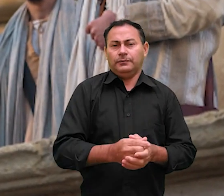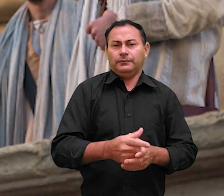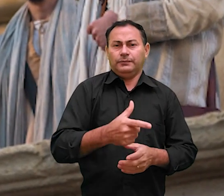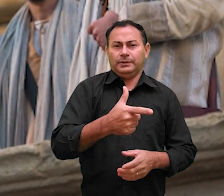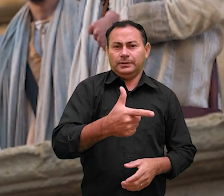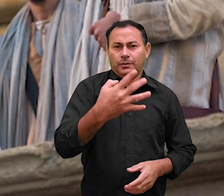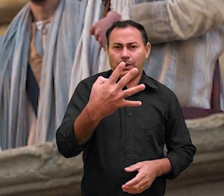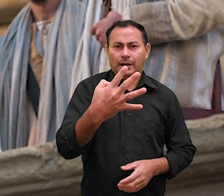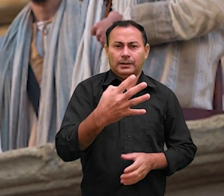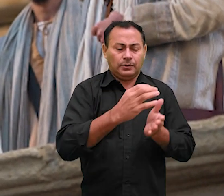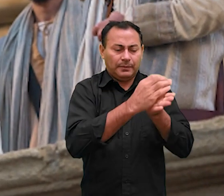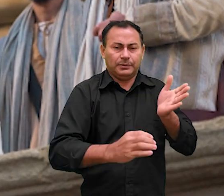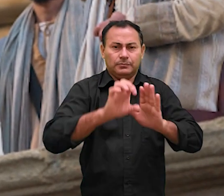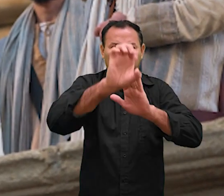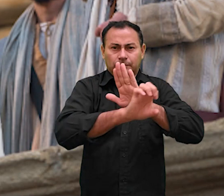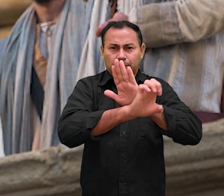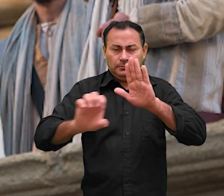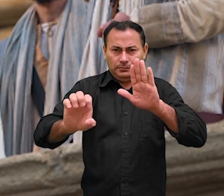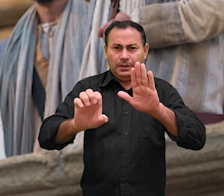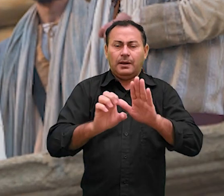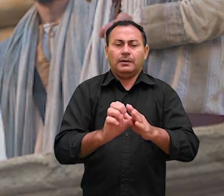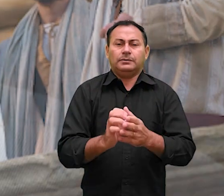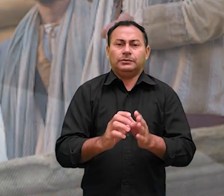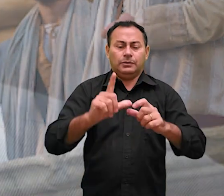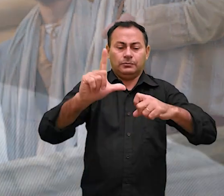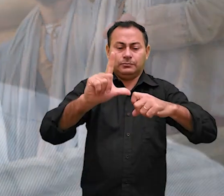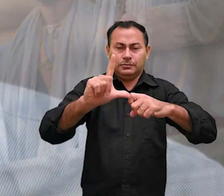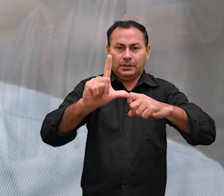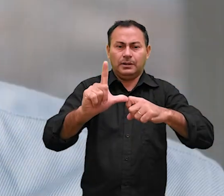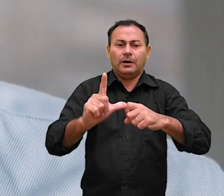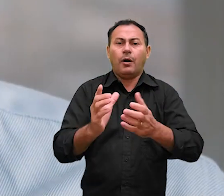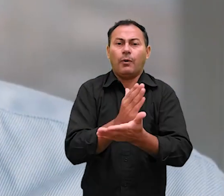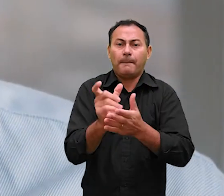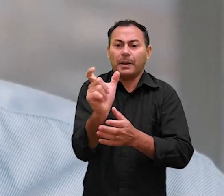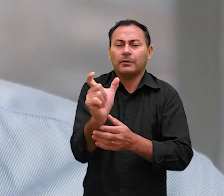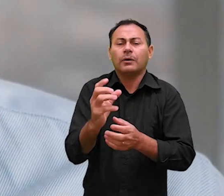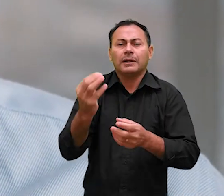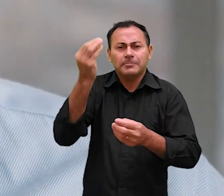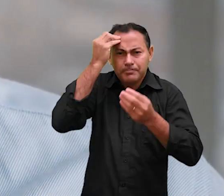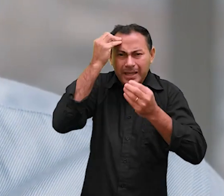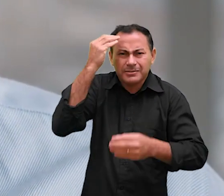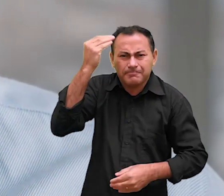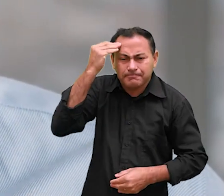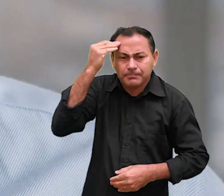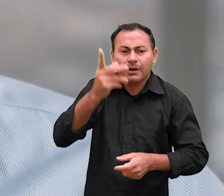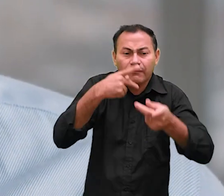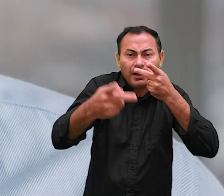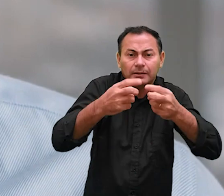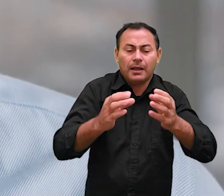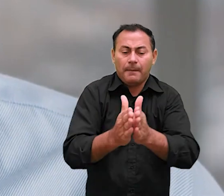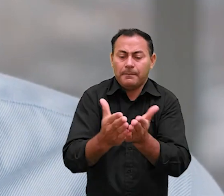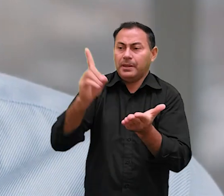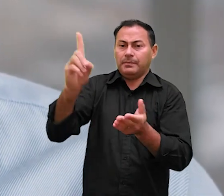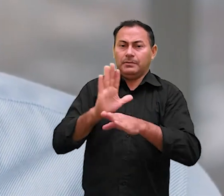capítulo do Evangelho de Lucas, encontramos algumas palavras muito interessantes. Mantenha em mente que estamos falando sobre nossa